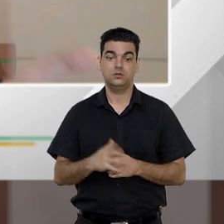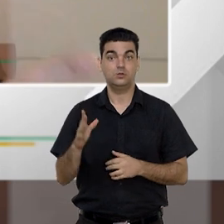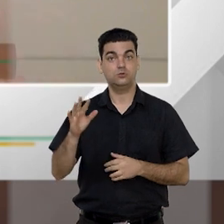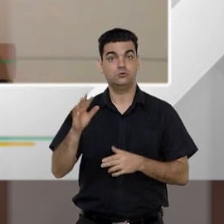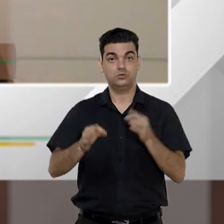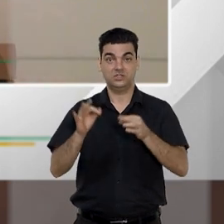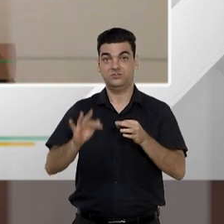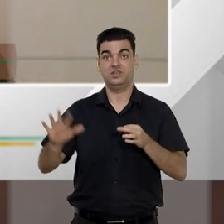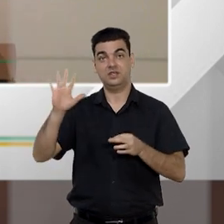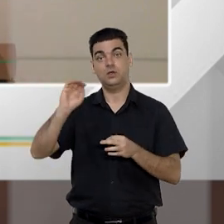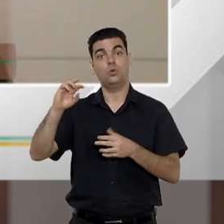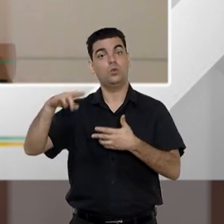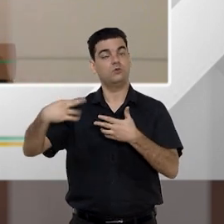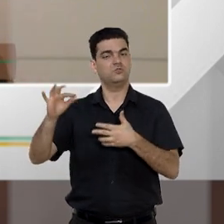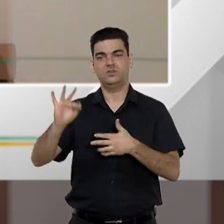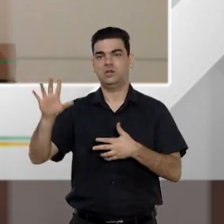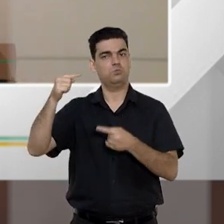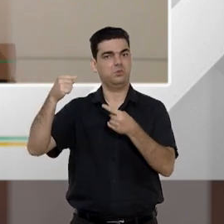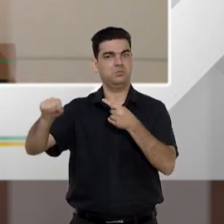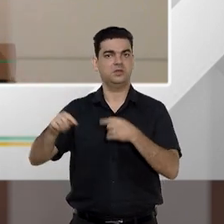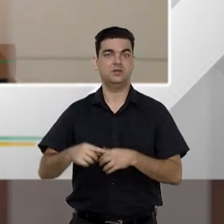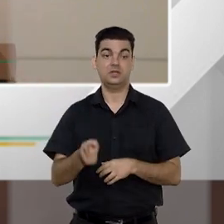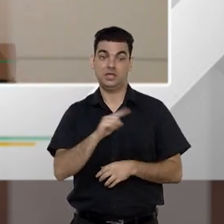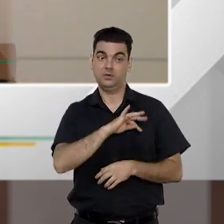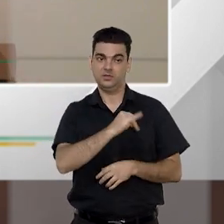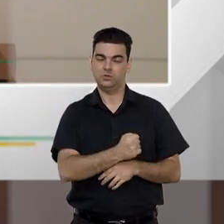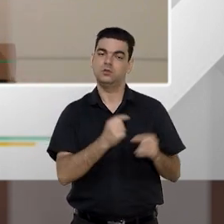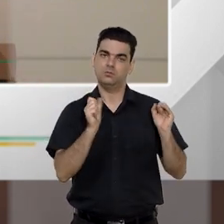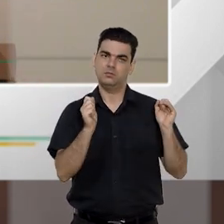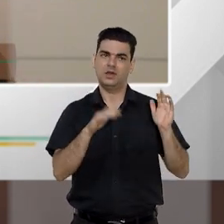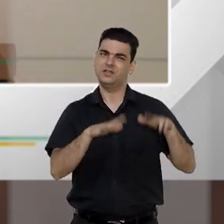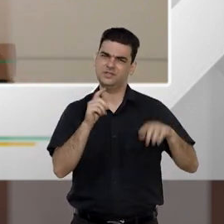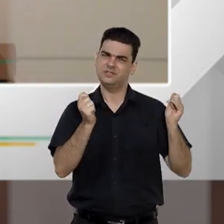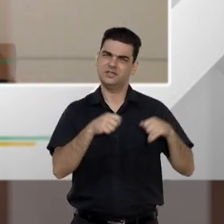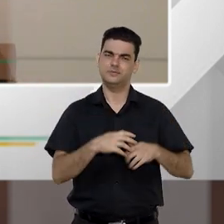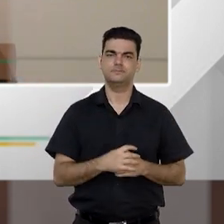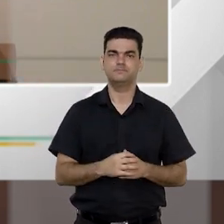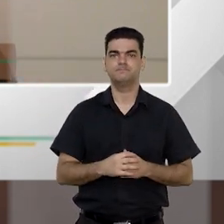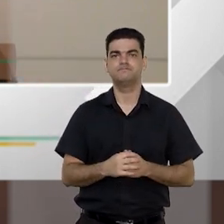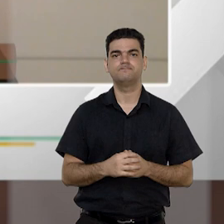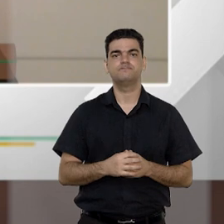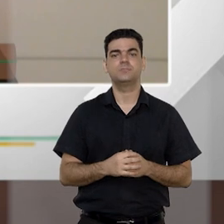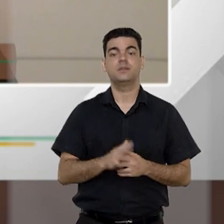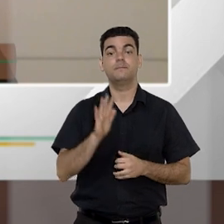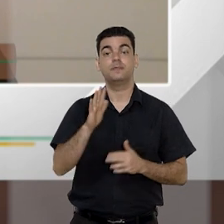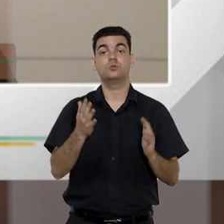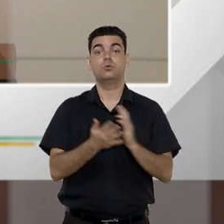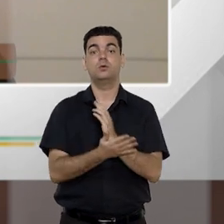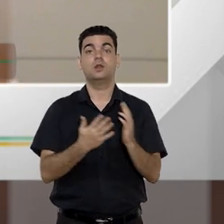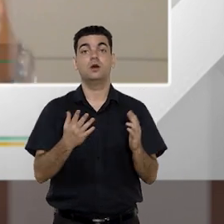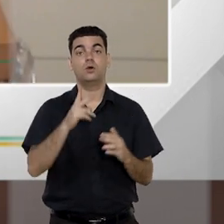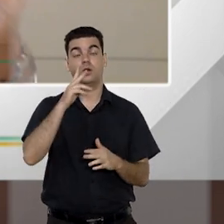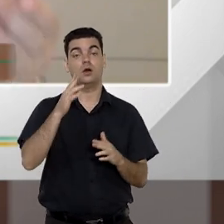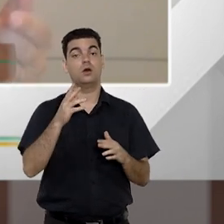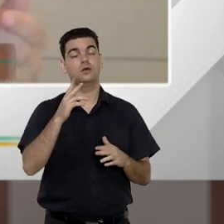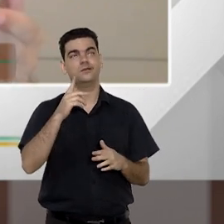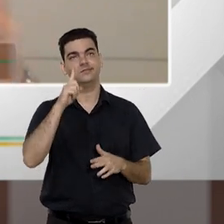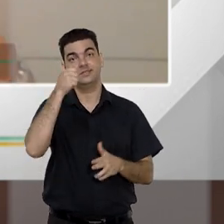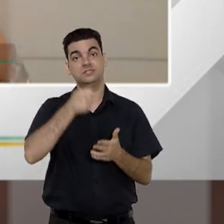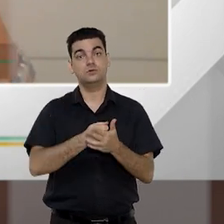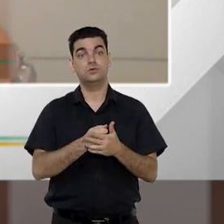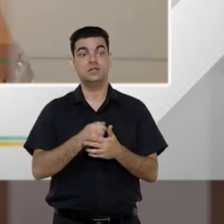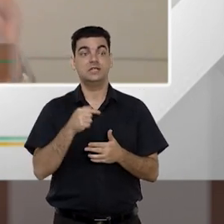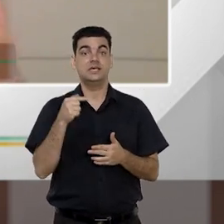que não cabem no juizado federal nem na turma recursal federal. Agora, curioso que, embora exista a possibilidade de